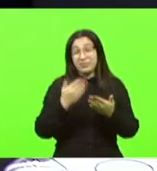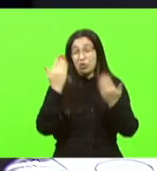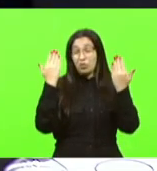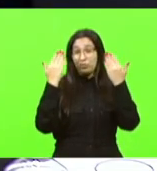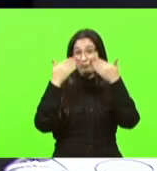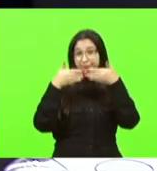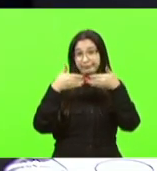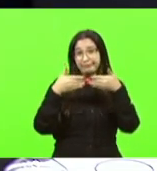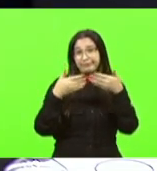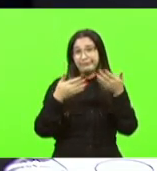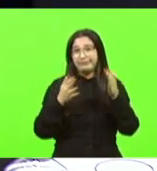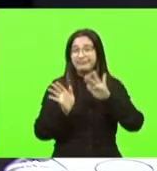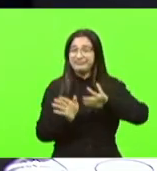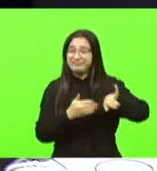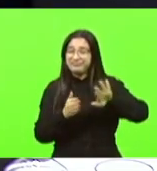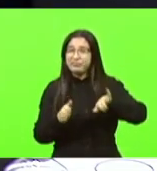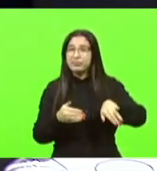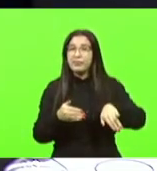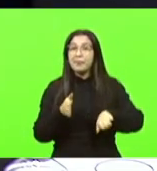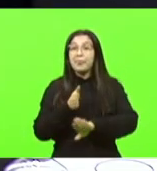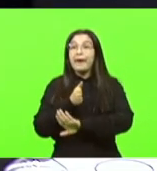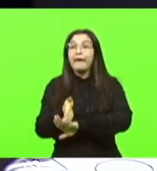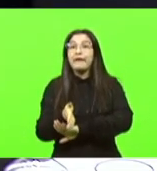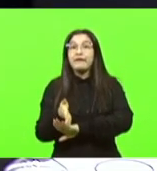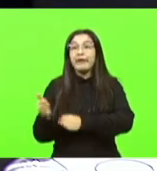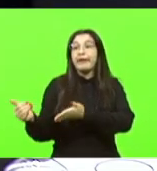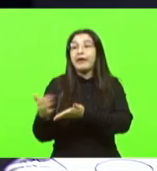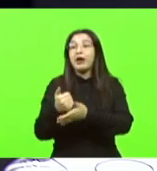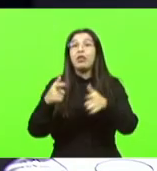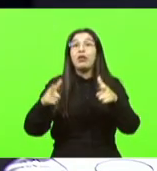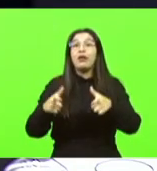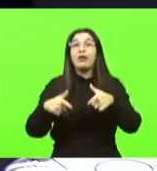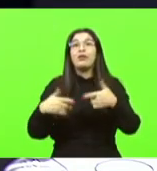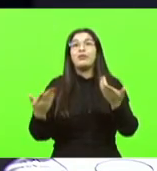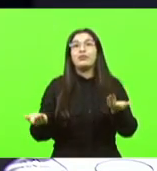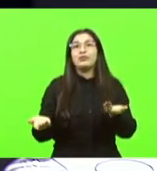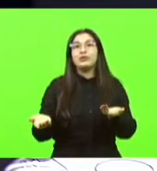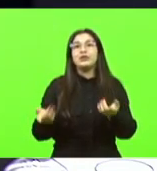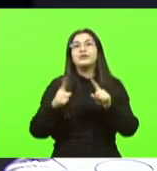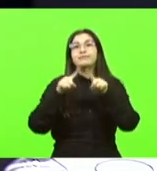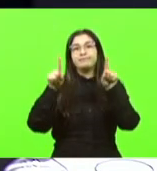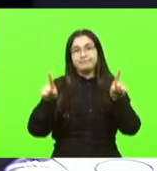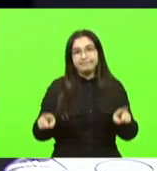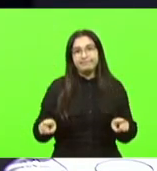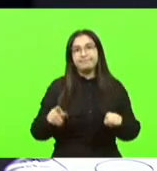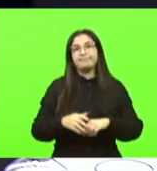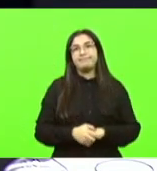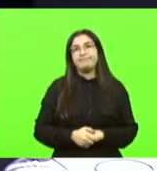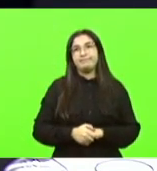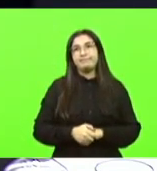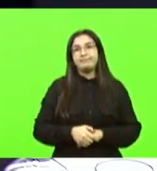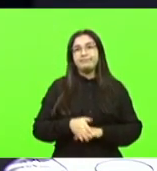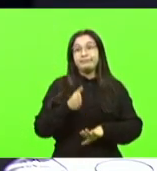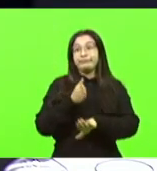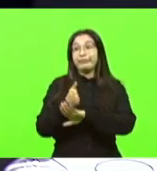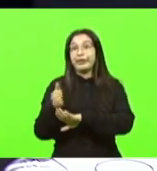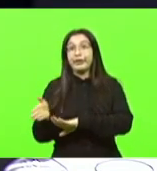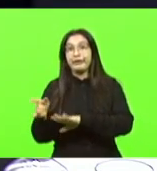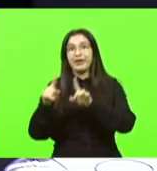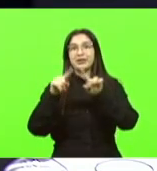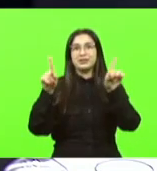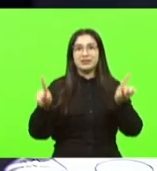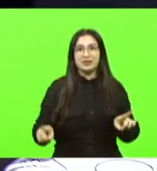aí o governo não vai aonde o governo não vai para o posto do Servidor governo vai e corta na